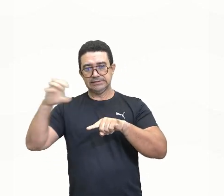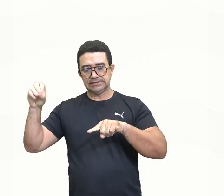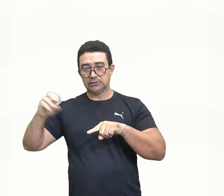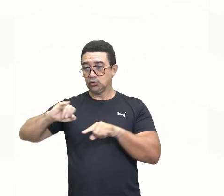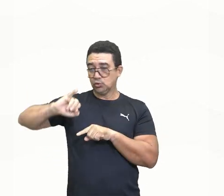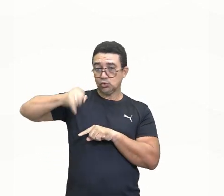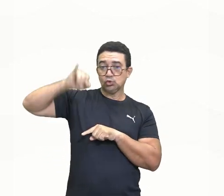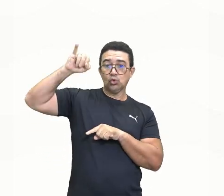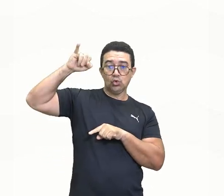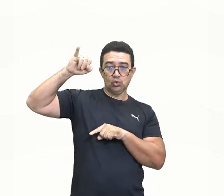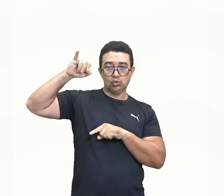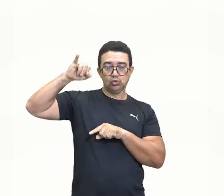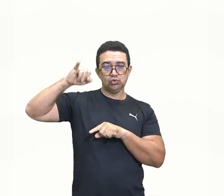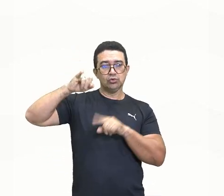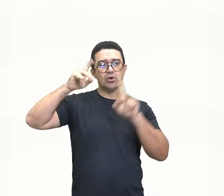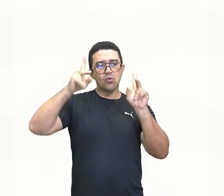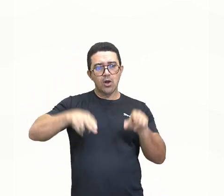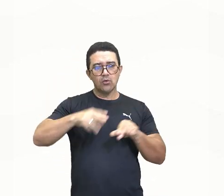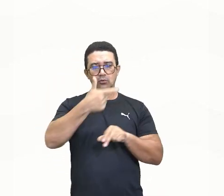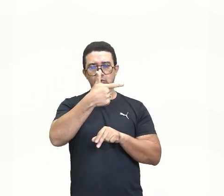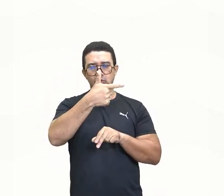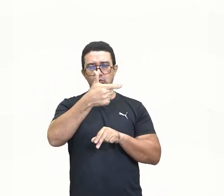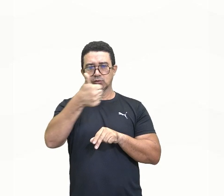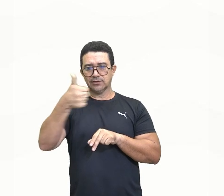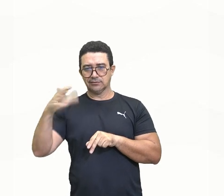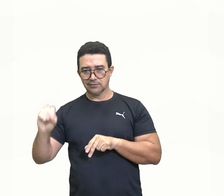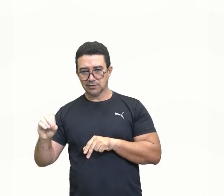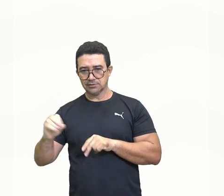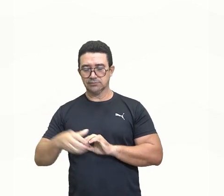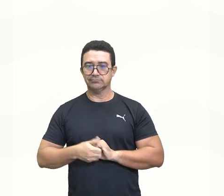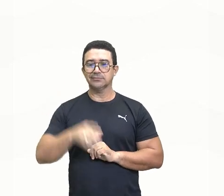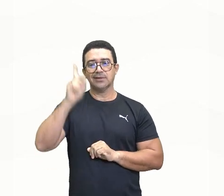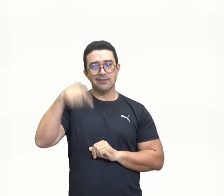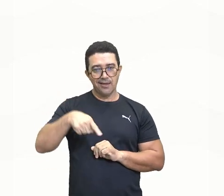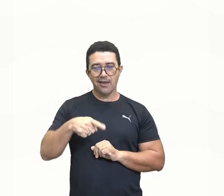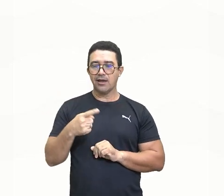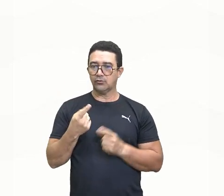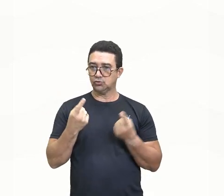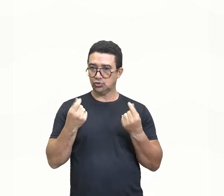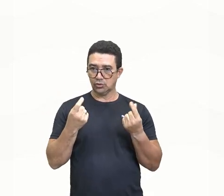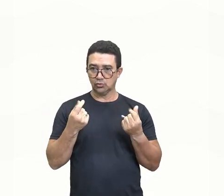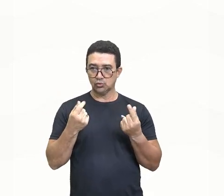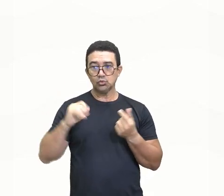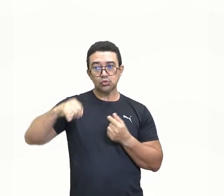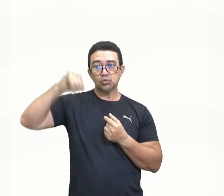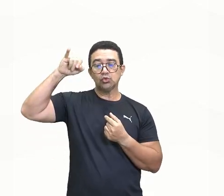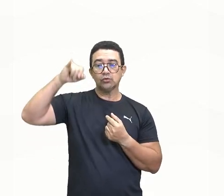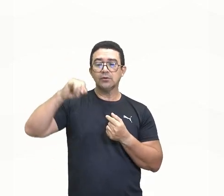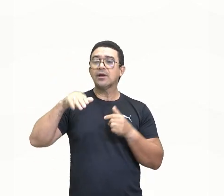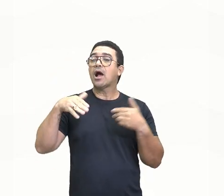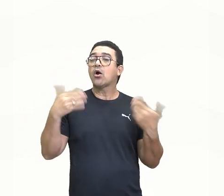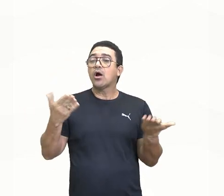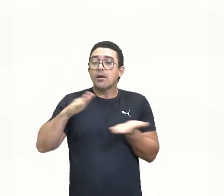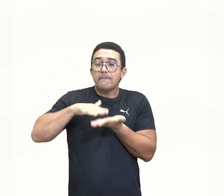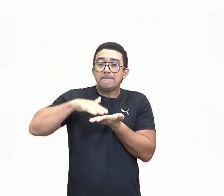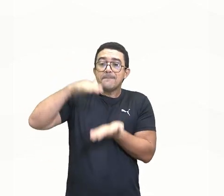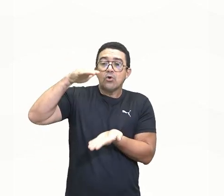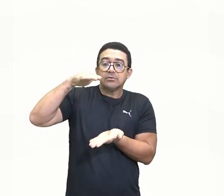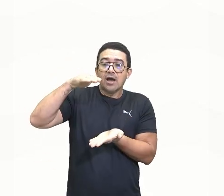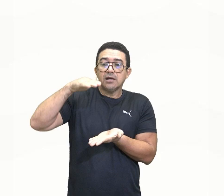total. Juros, 210. Isso é o valor dos juros. Mas e o montante? O total